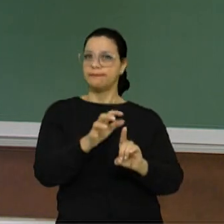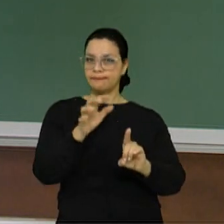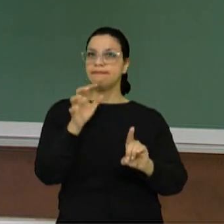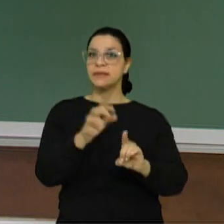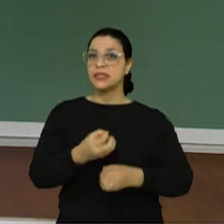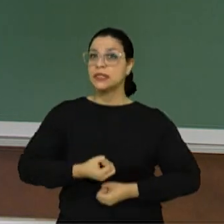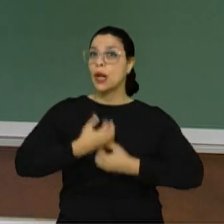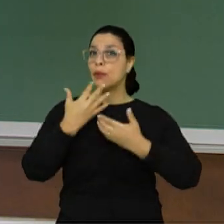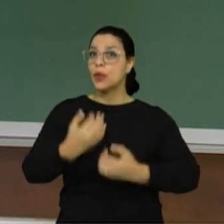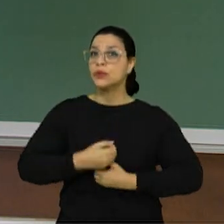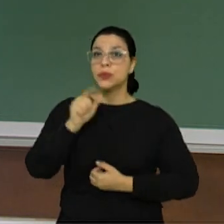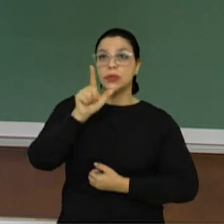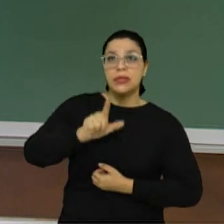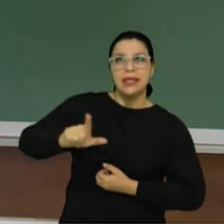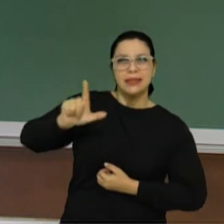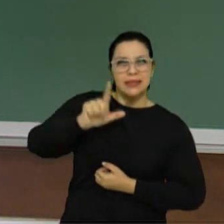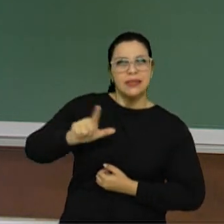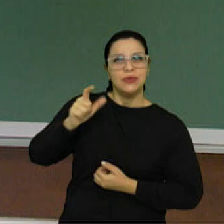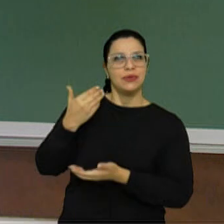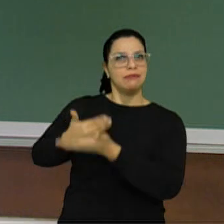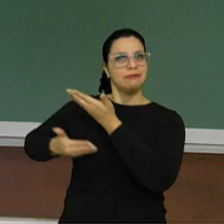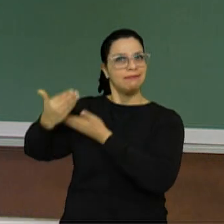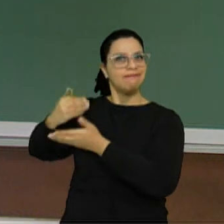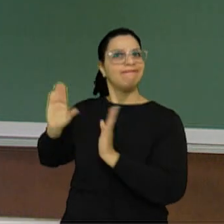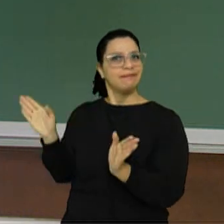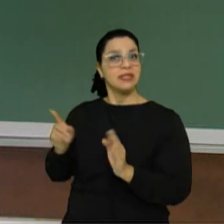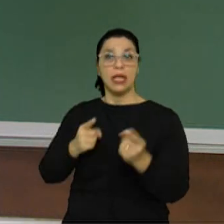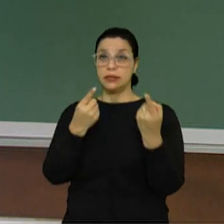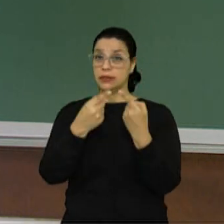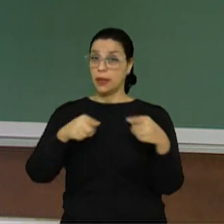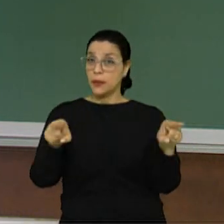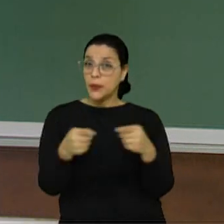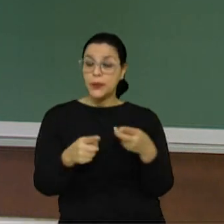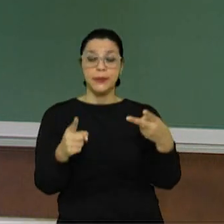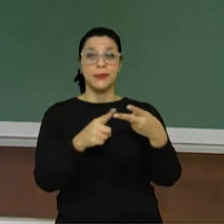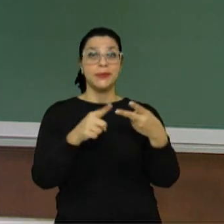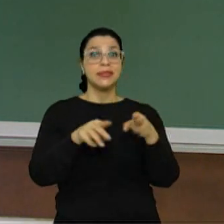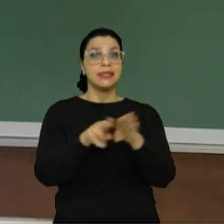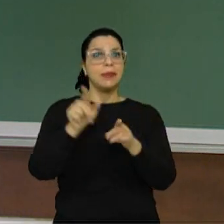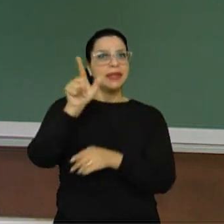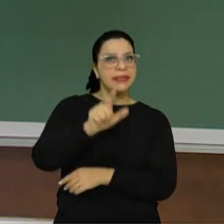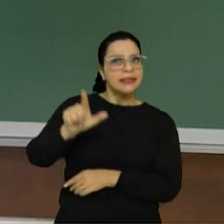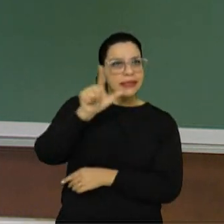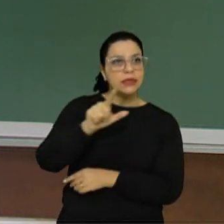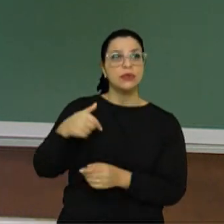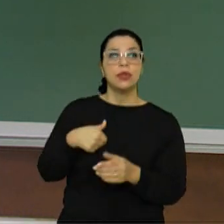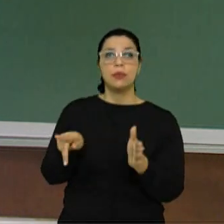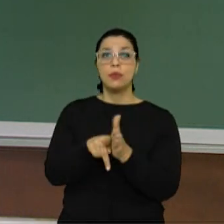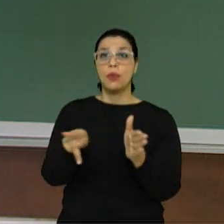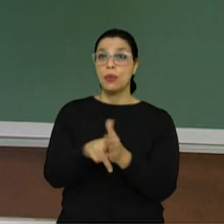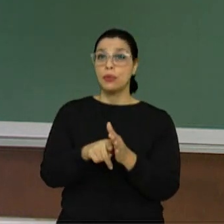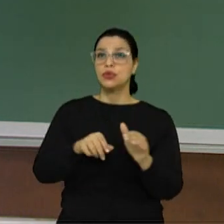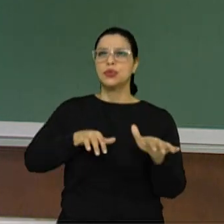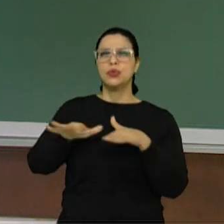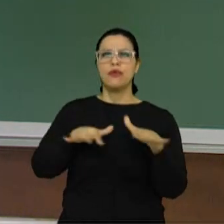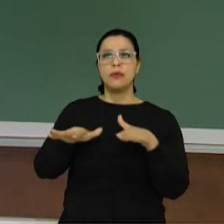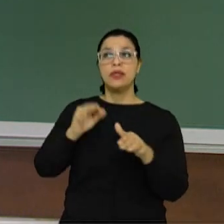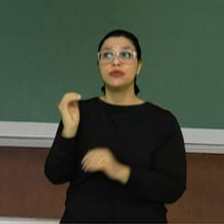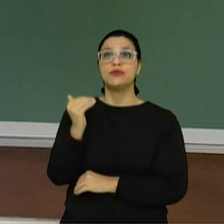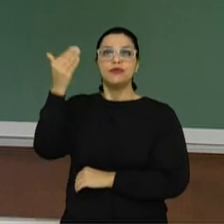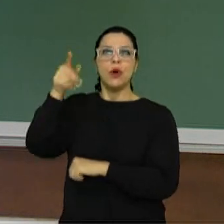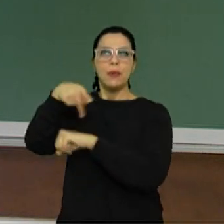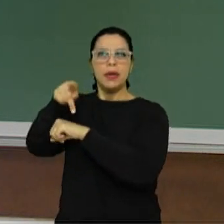a produção literária da época, tá? Tanto na música quanto na literatura. Então, os movimentos internacionais que